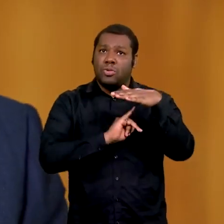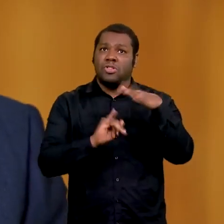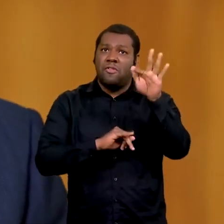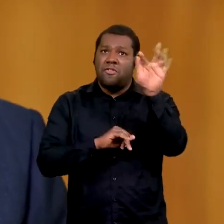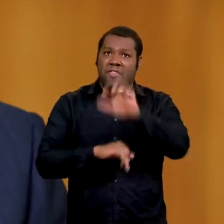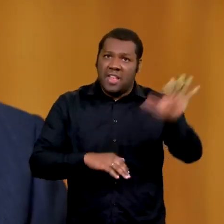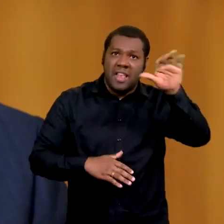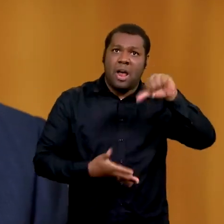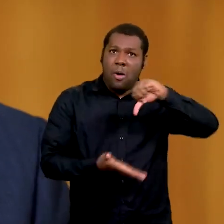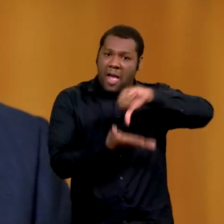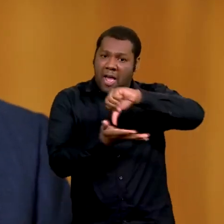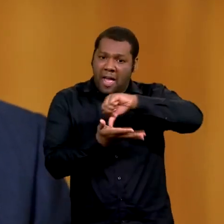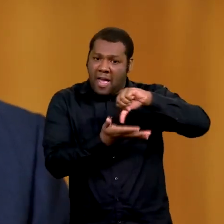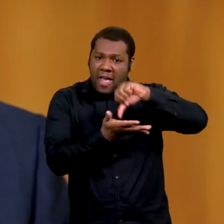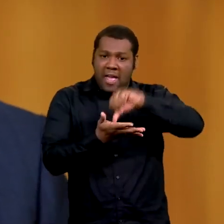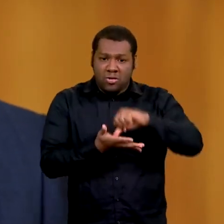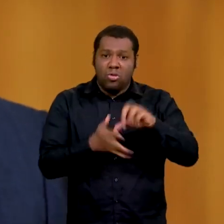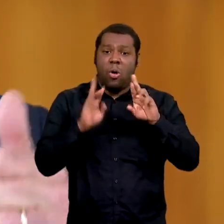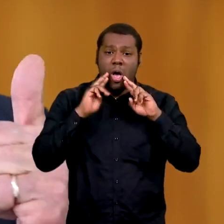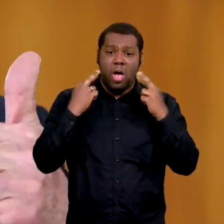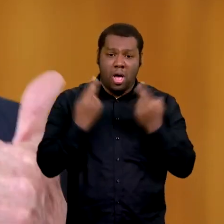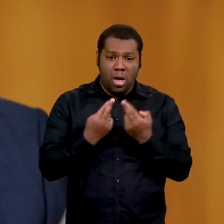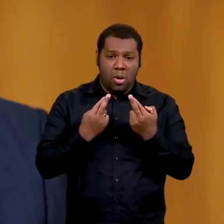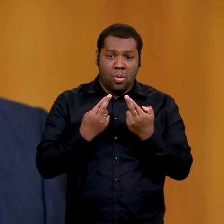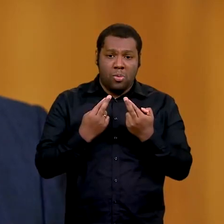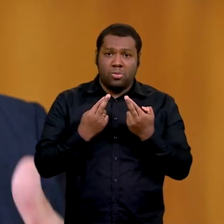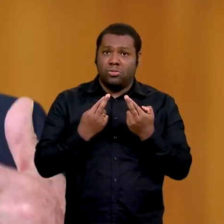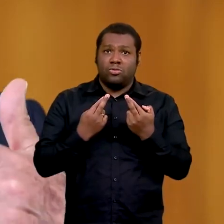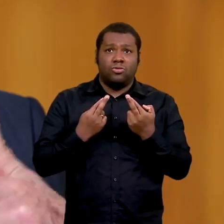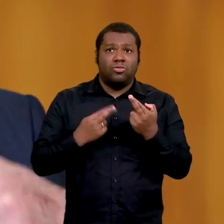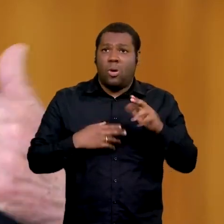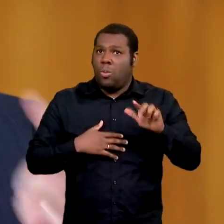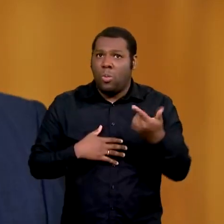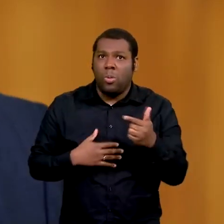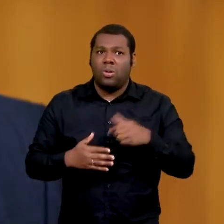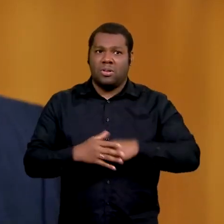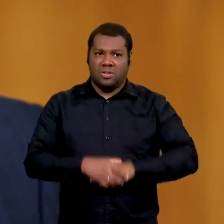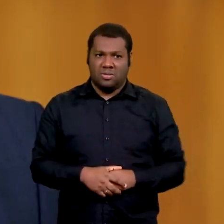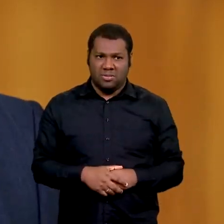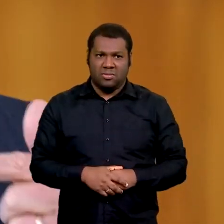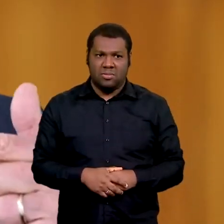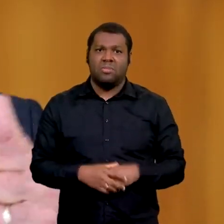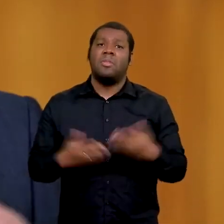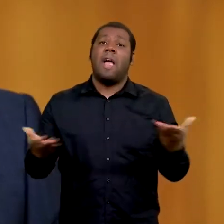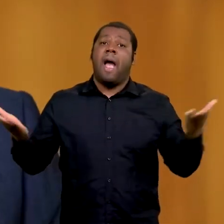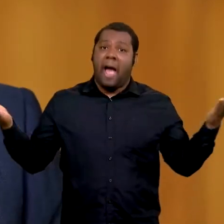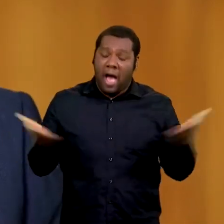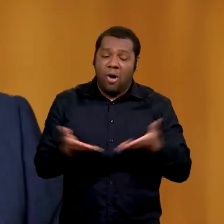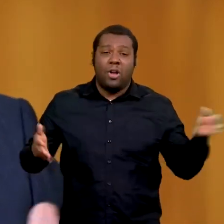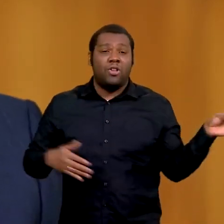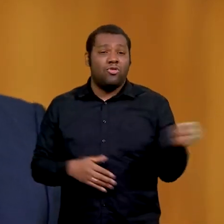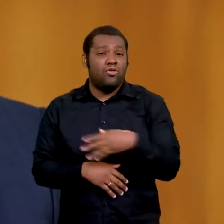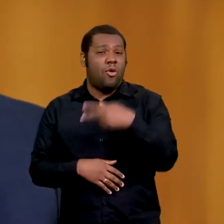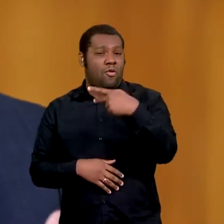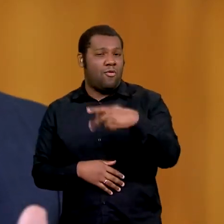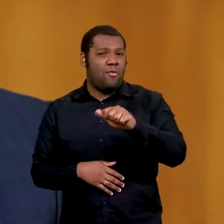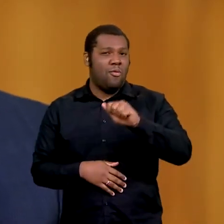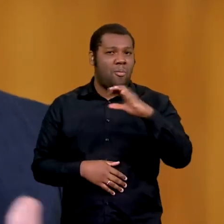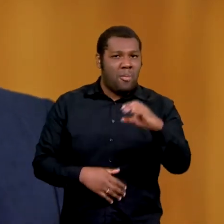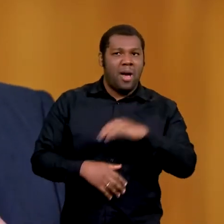o novo Parque em que a gente vai pegar a questão energética questão da transição ecológica em questão